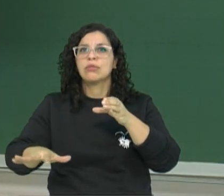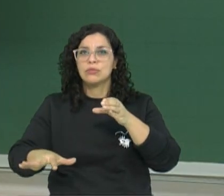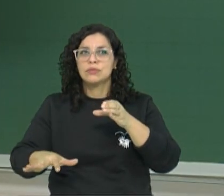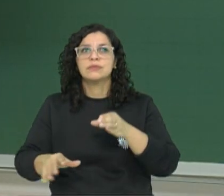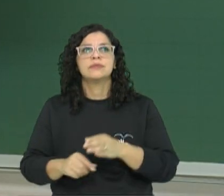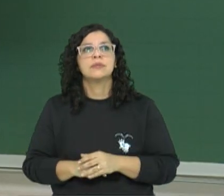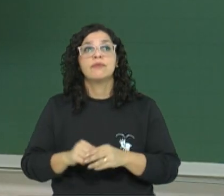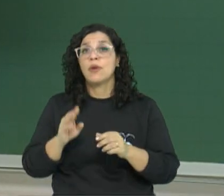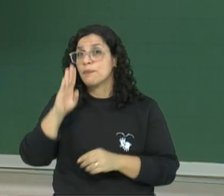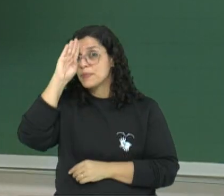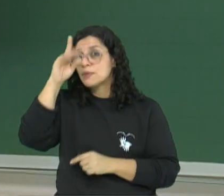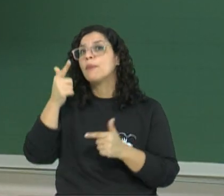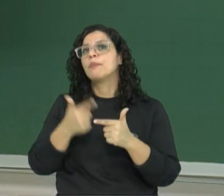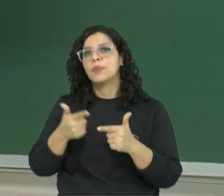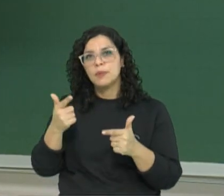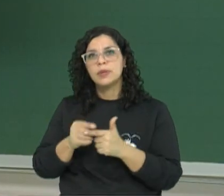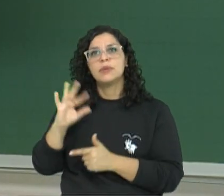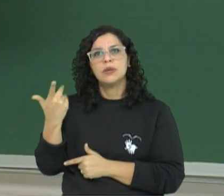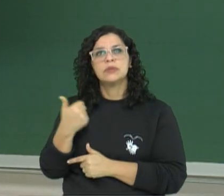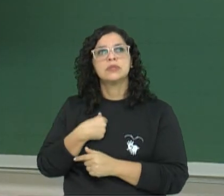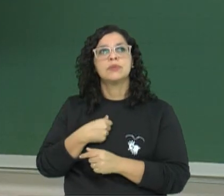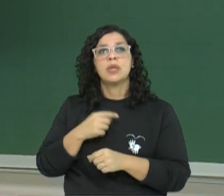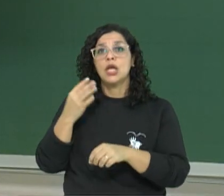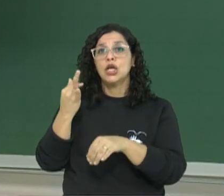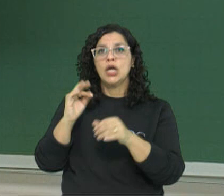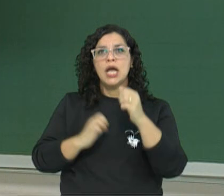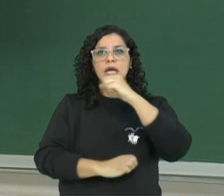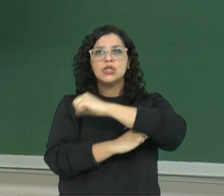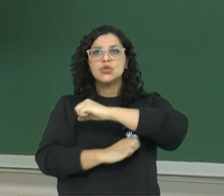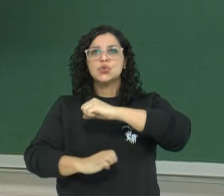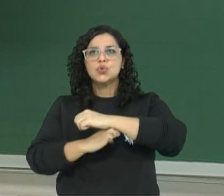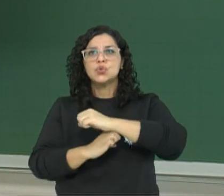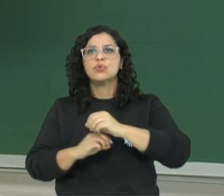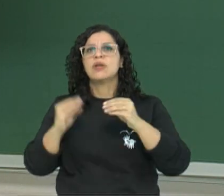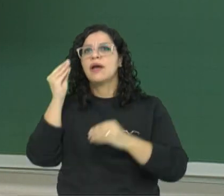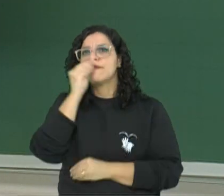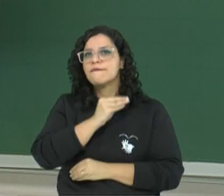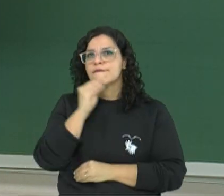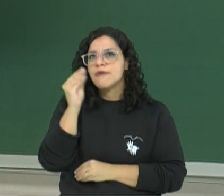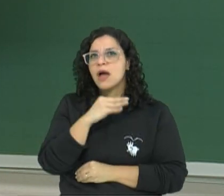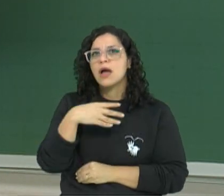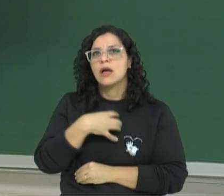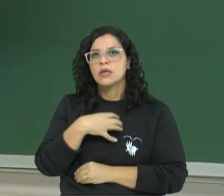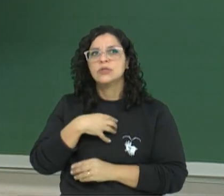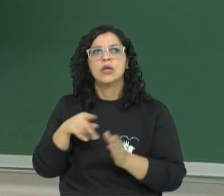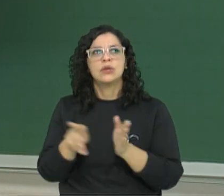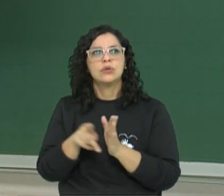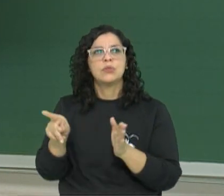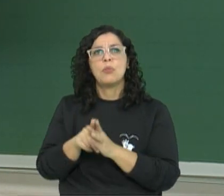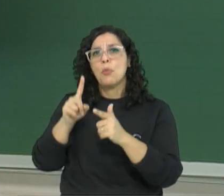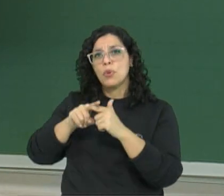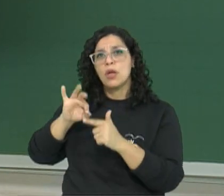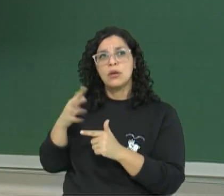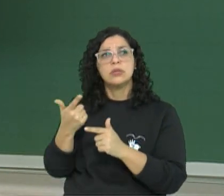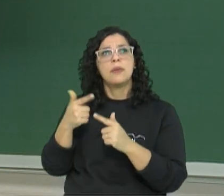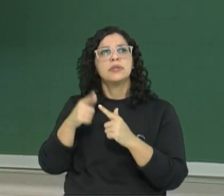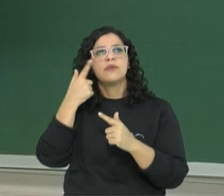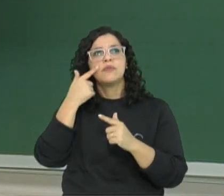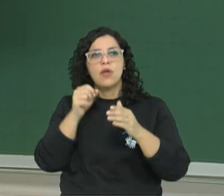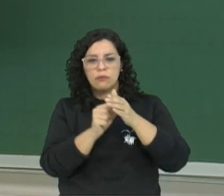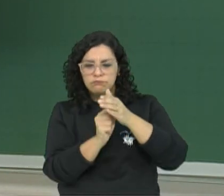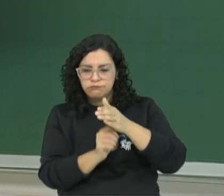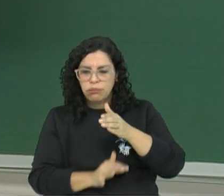certo? Foi o principal problema dela aqui, né? Obviamente, né, o pessoal fez laudos muito mais elaborados, né? Com certeza o porquê disso, né?